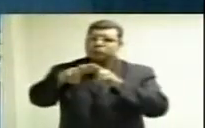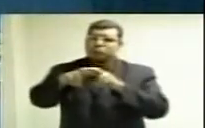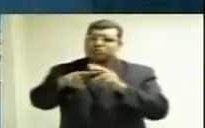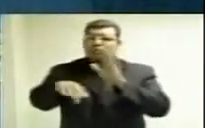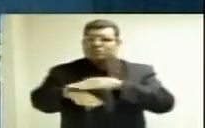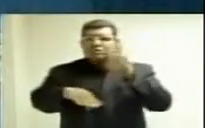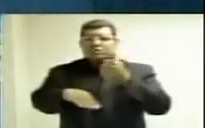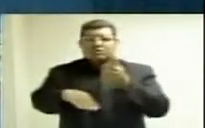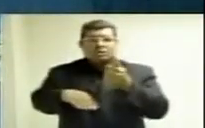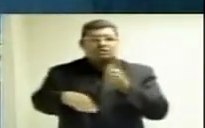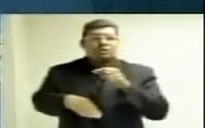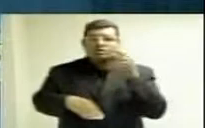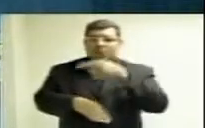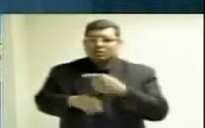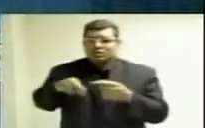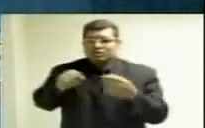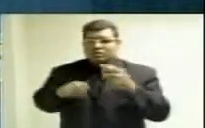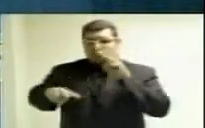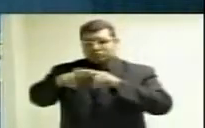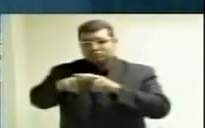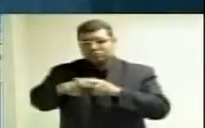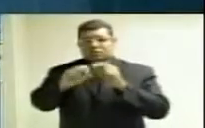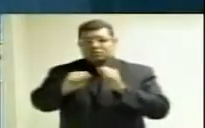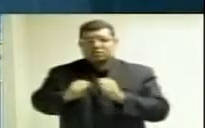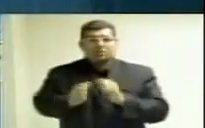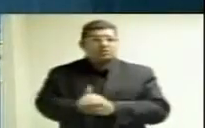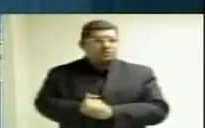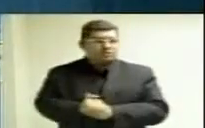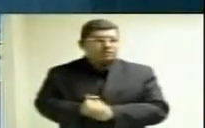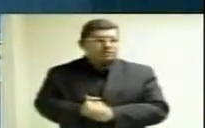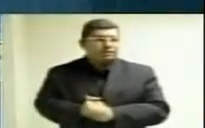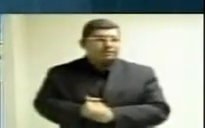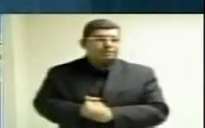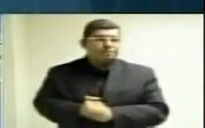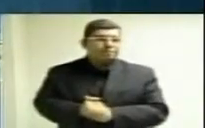muito mais do que aquela unidade prisional suporta.